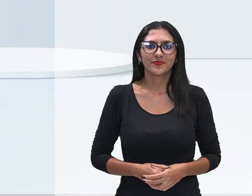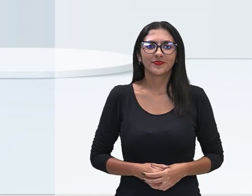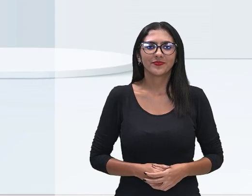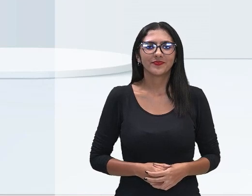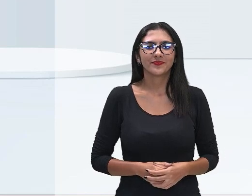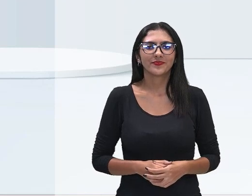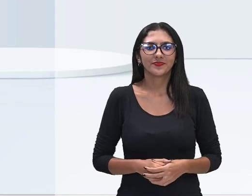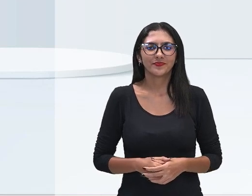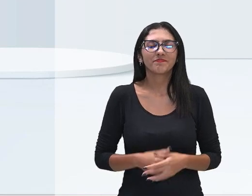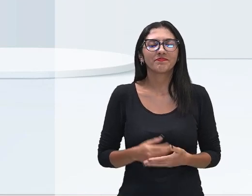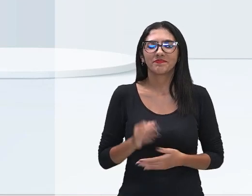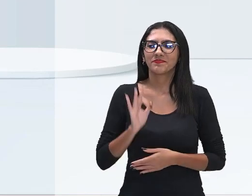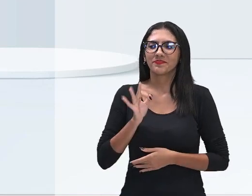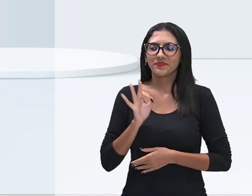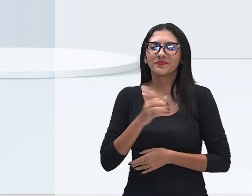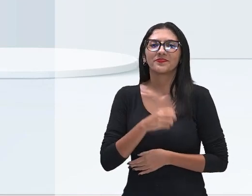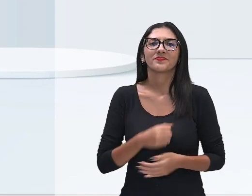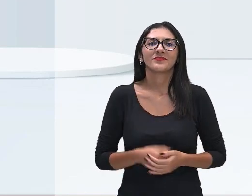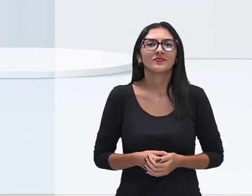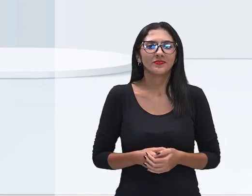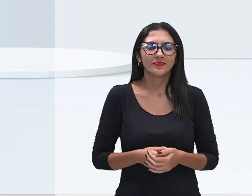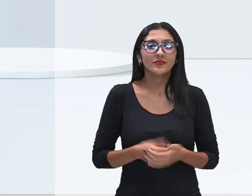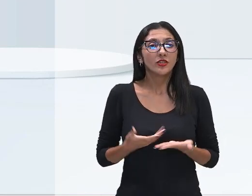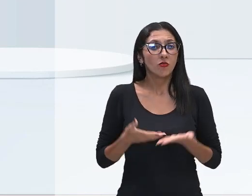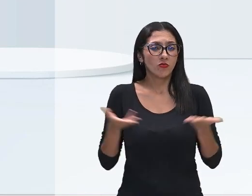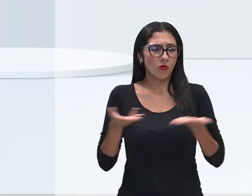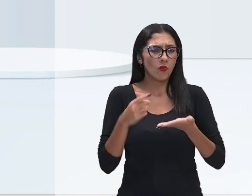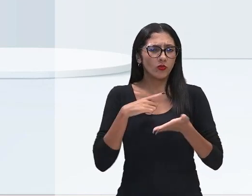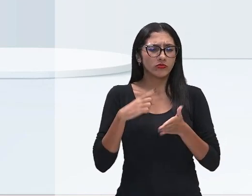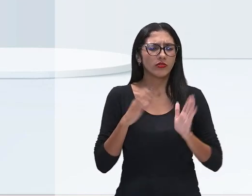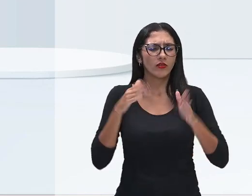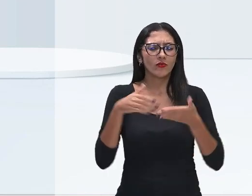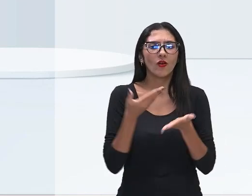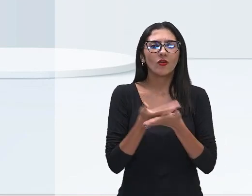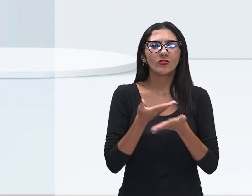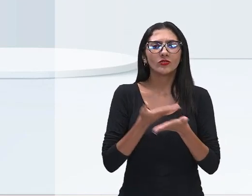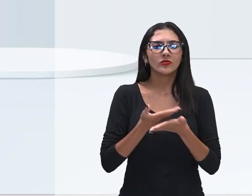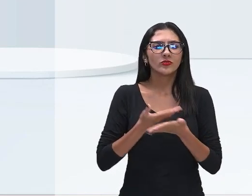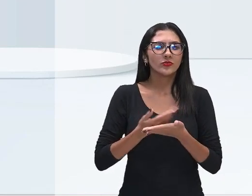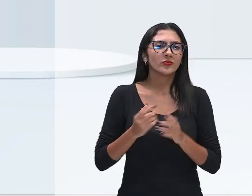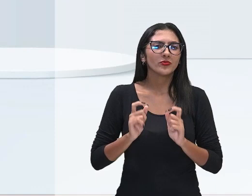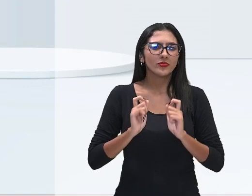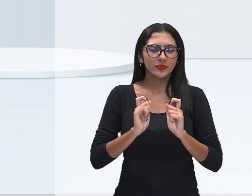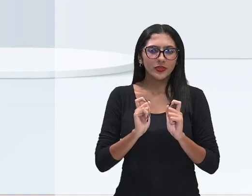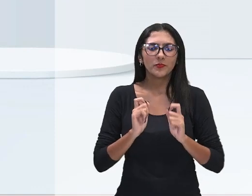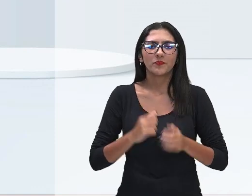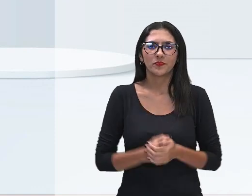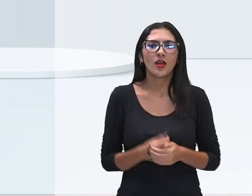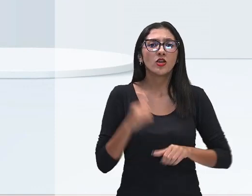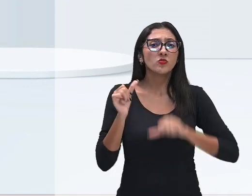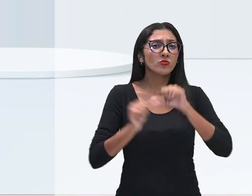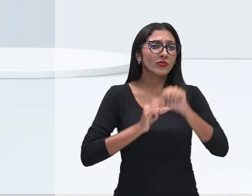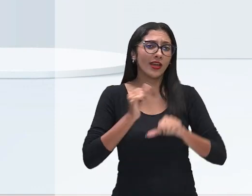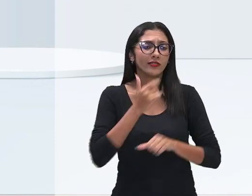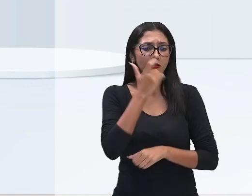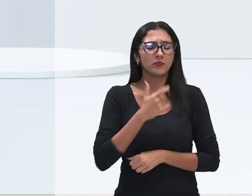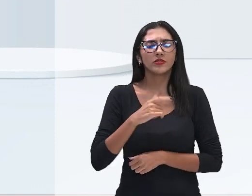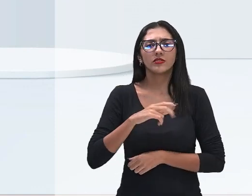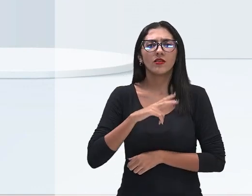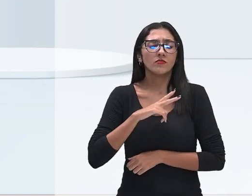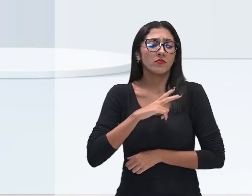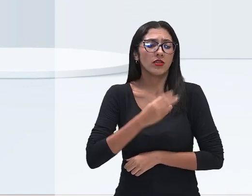de bola, Cleidisvan. Então vamos lá, olha só. Hoje nós vamos falar sobre a metamorfose da minha vida. Hoje nós vamos fazer uma